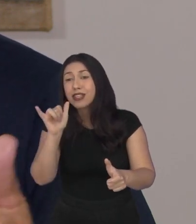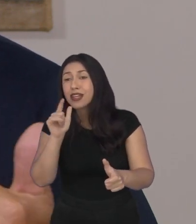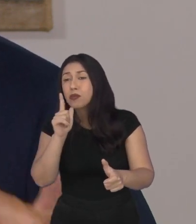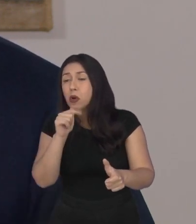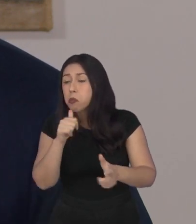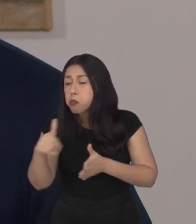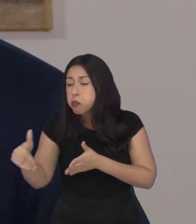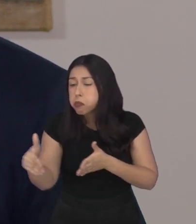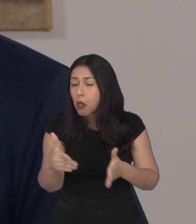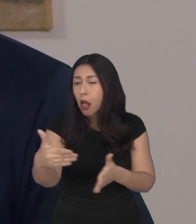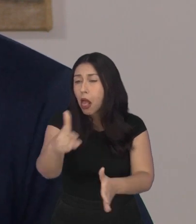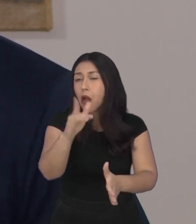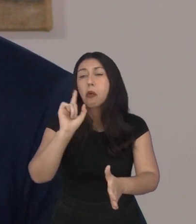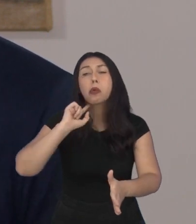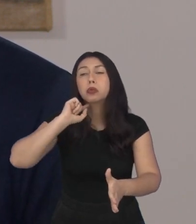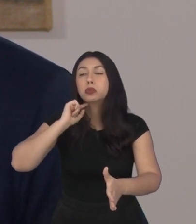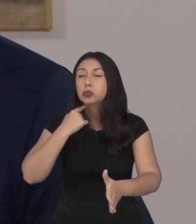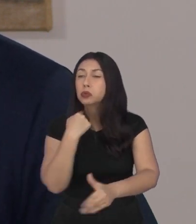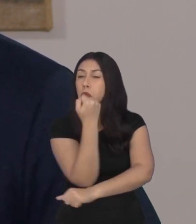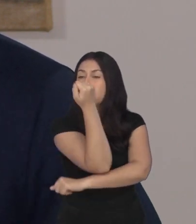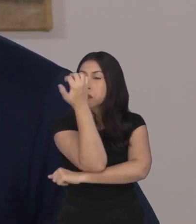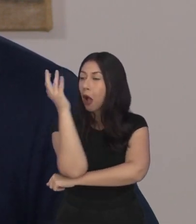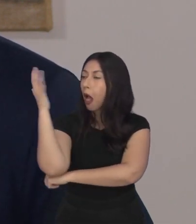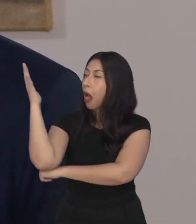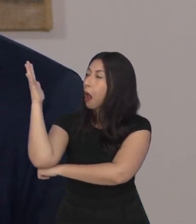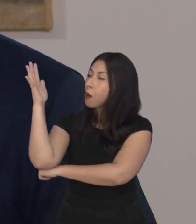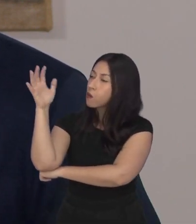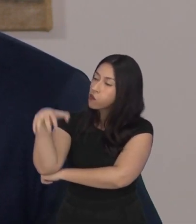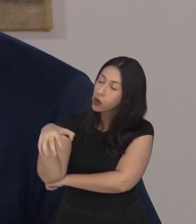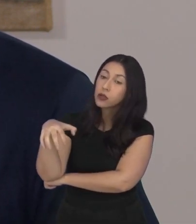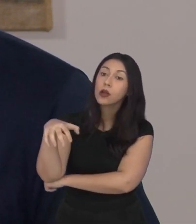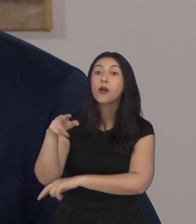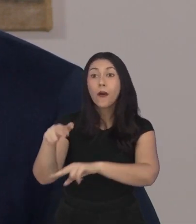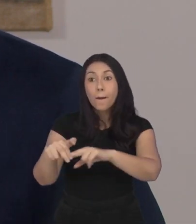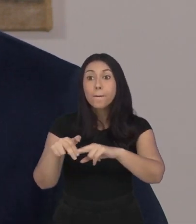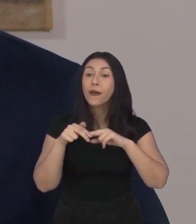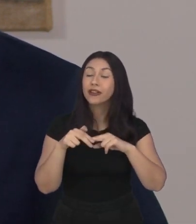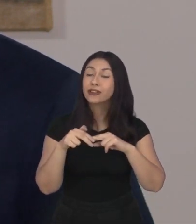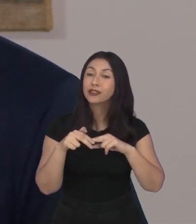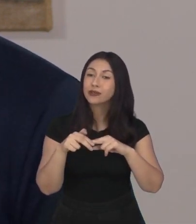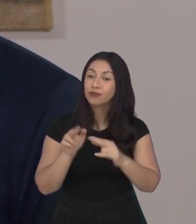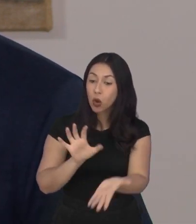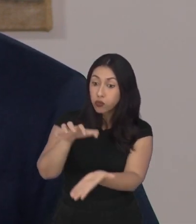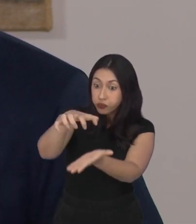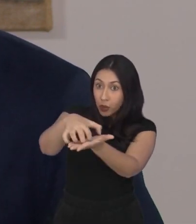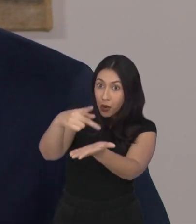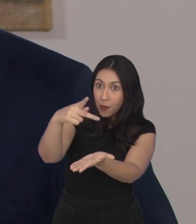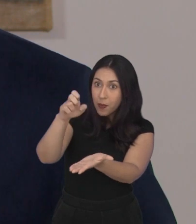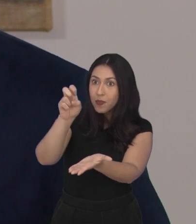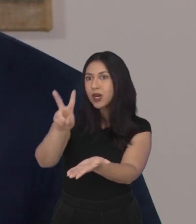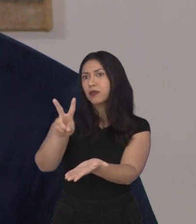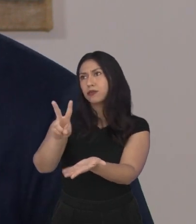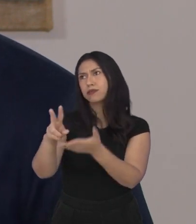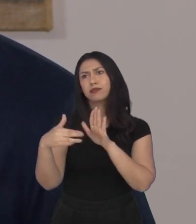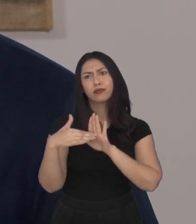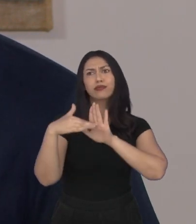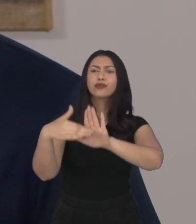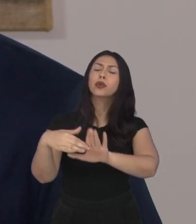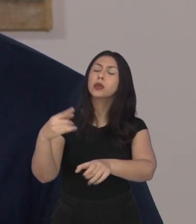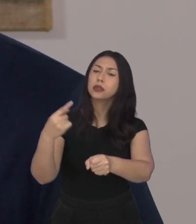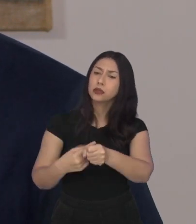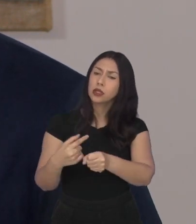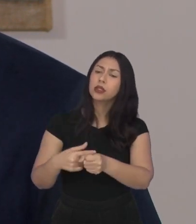fica dentro do osso, então você tem uma expansão dessa medula óssea, então os pacientes podem ter dor na bacia, dor na coluna. Antes de